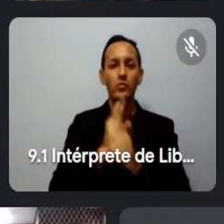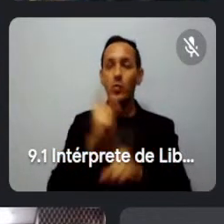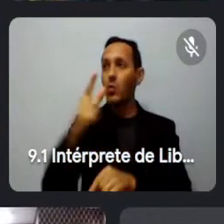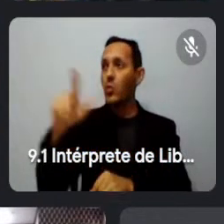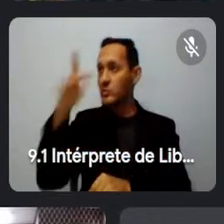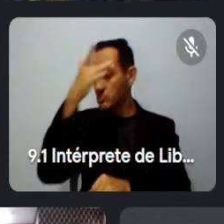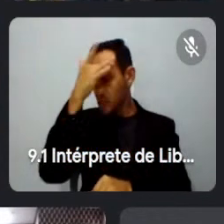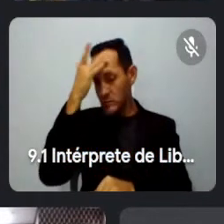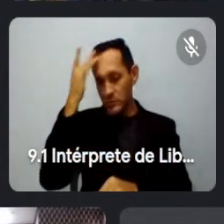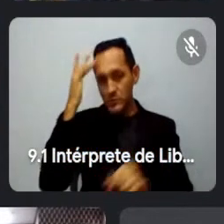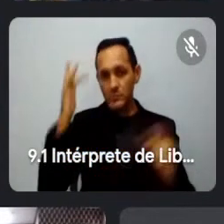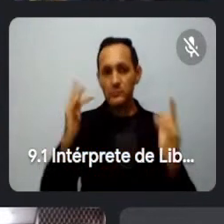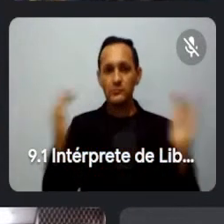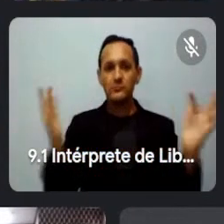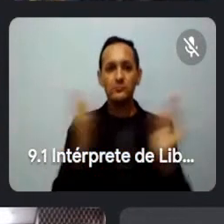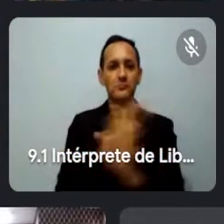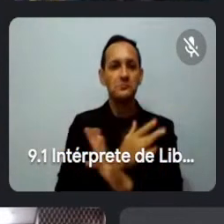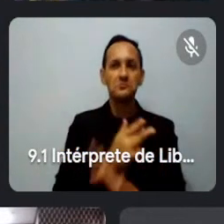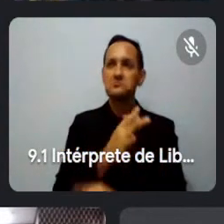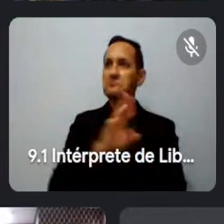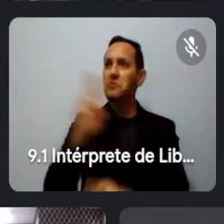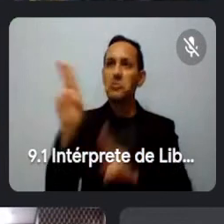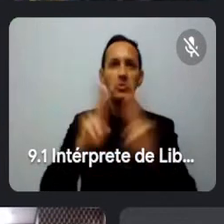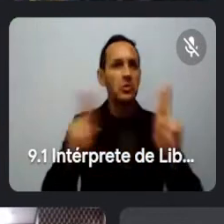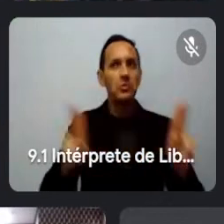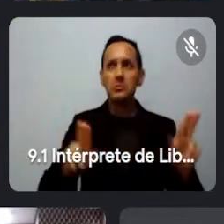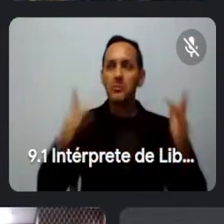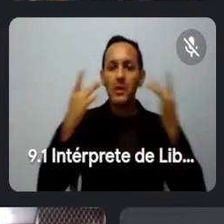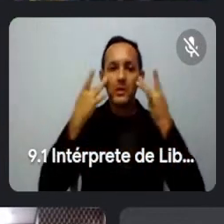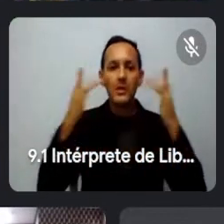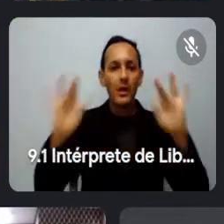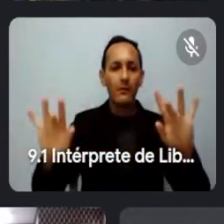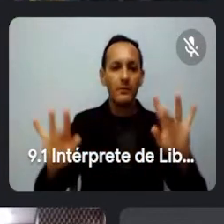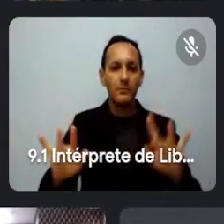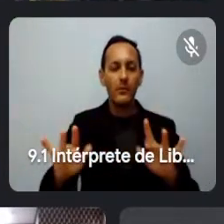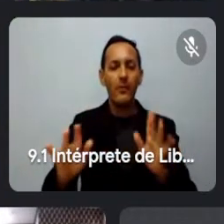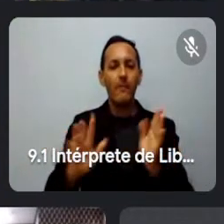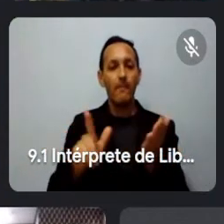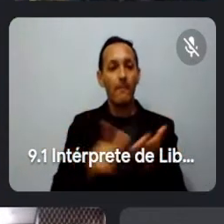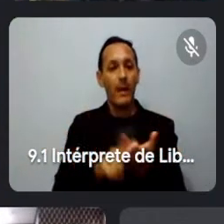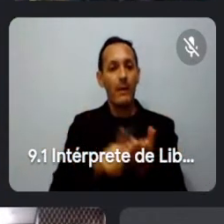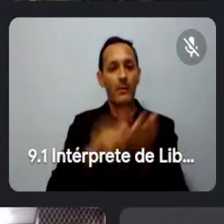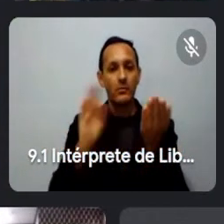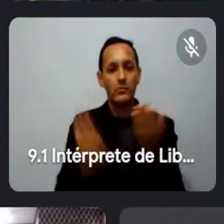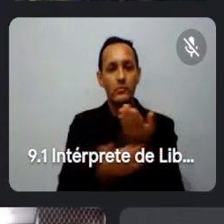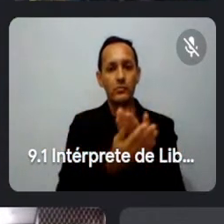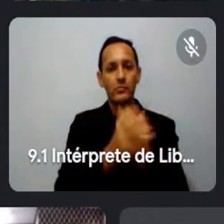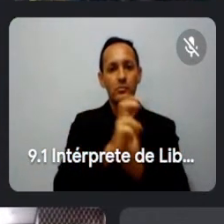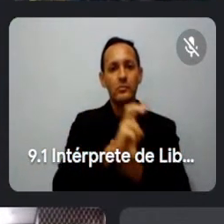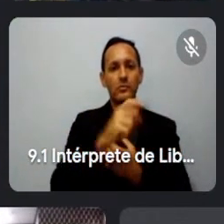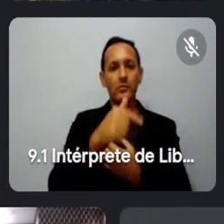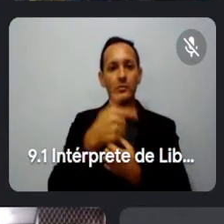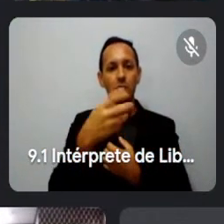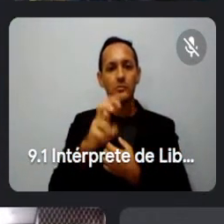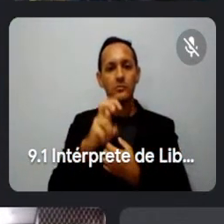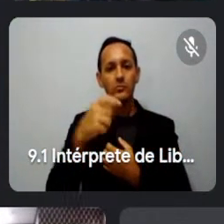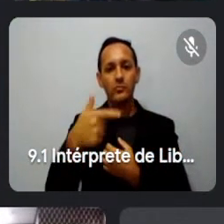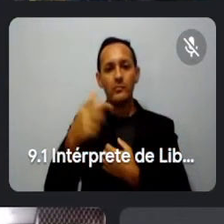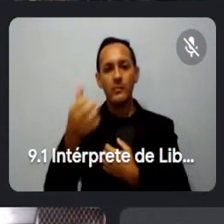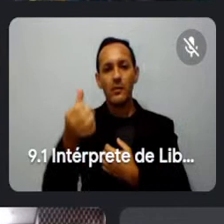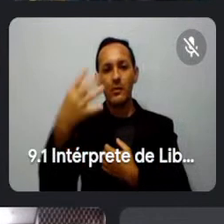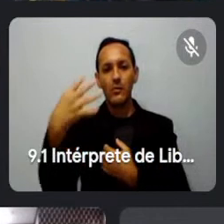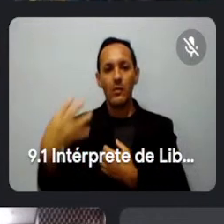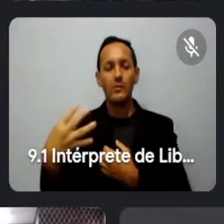outras pessoas mas não lembro o nome dessas pessoas documentos 55 745 264 e